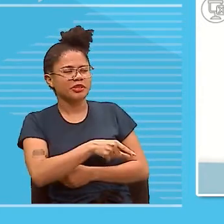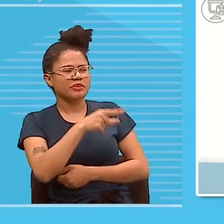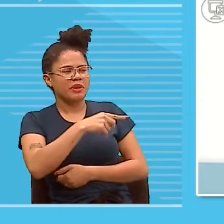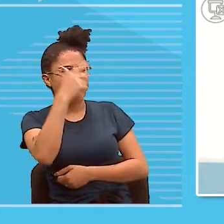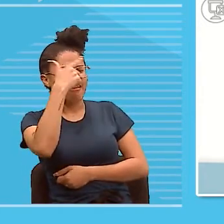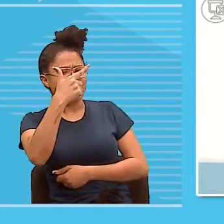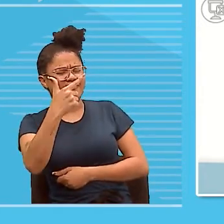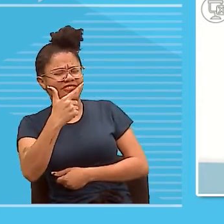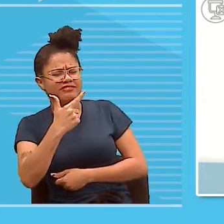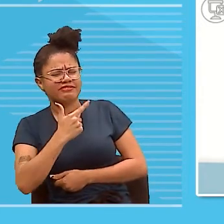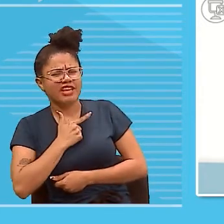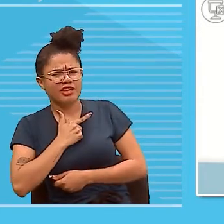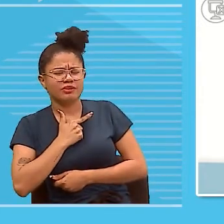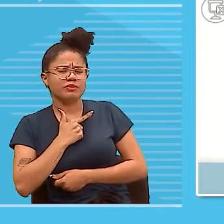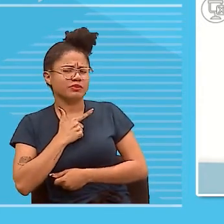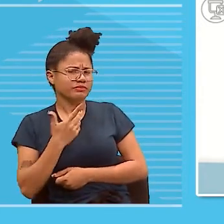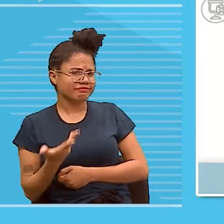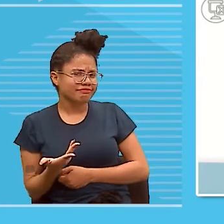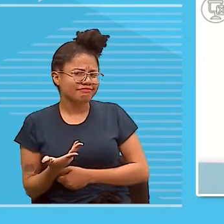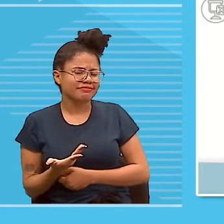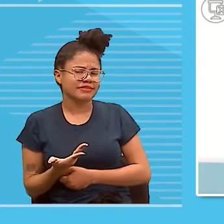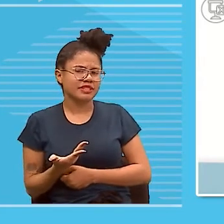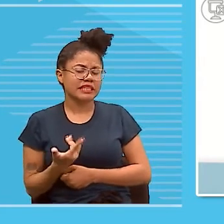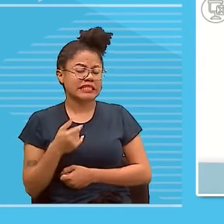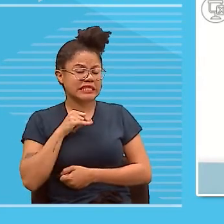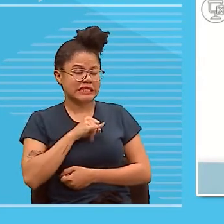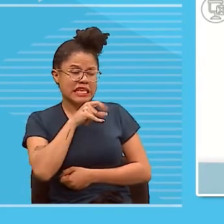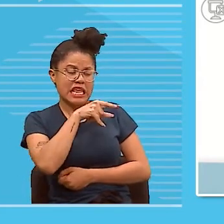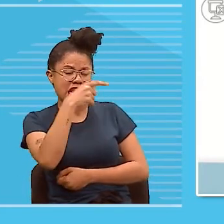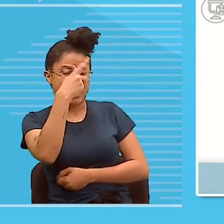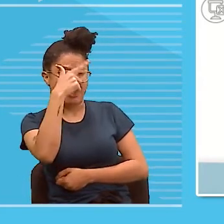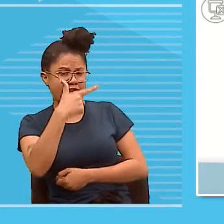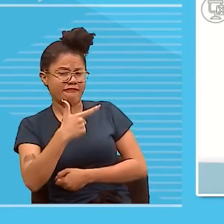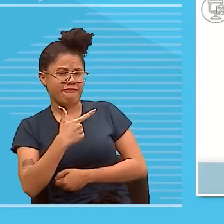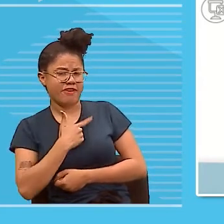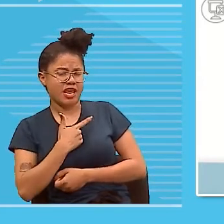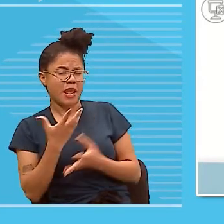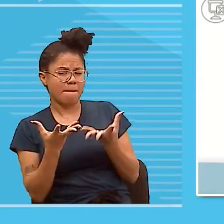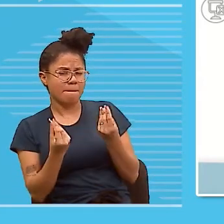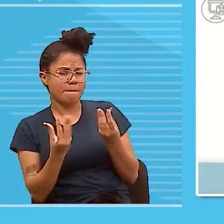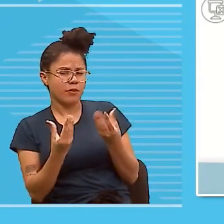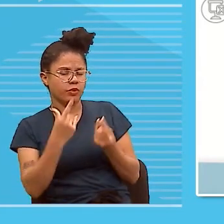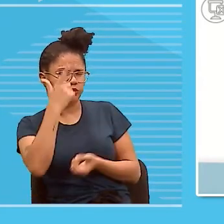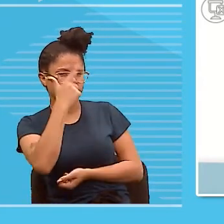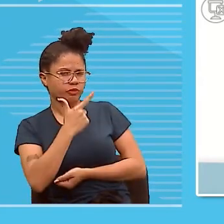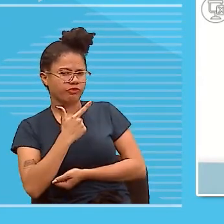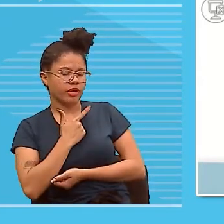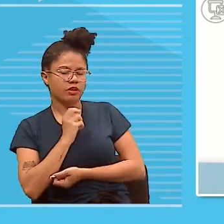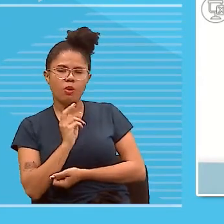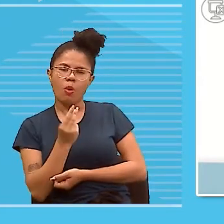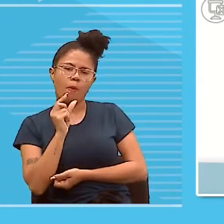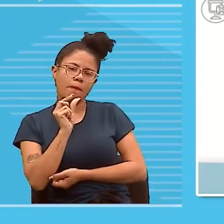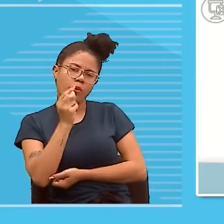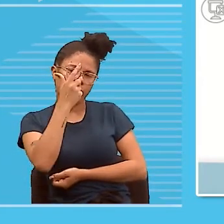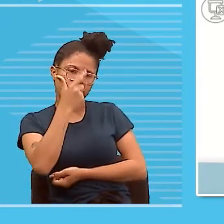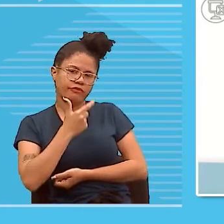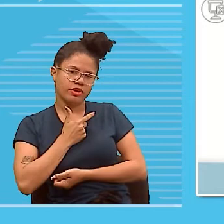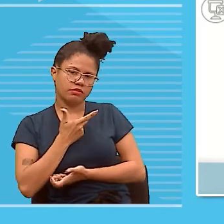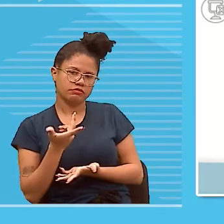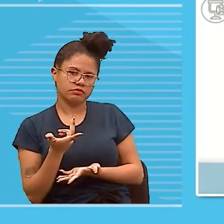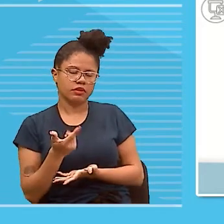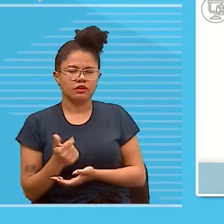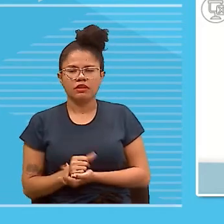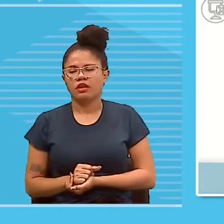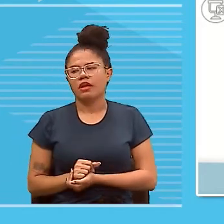se fulano de tal é feio que dói ele é muito ou é pouco feio a prova é muito